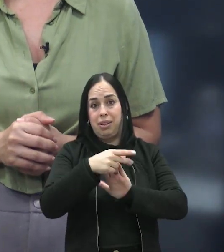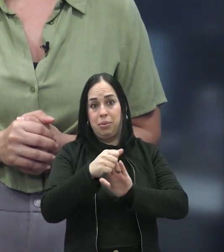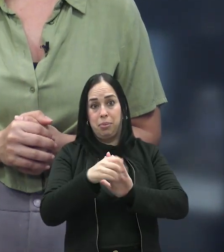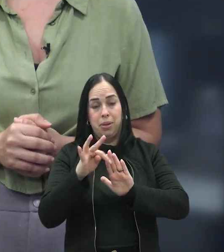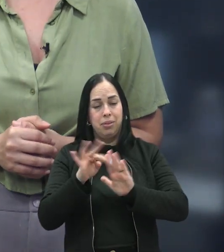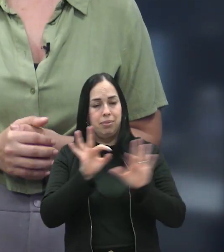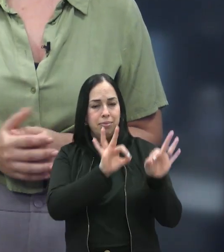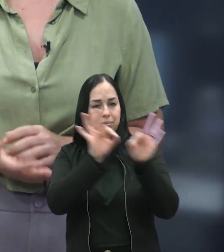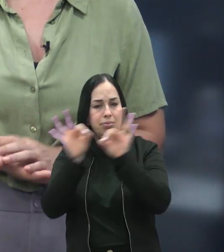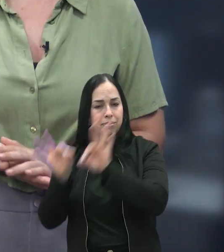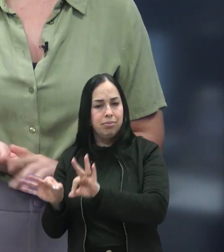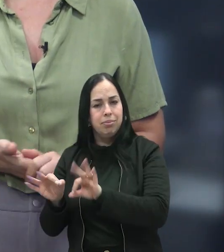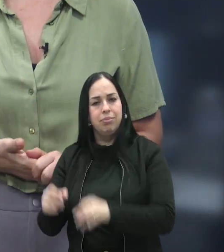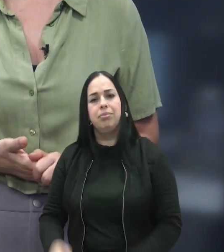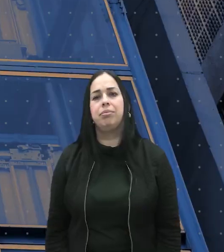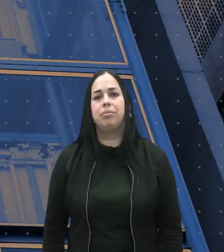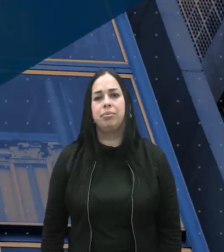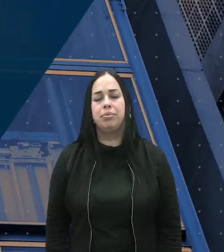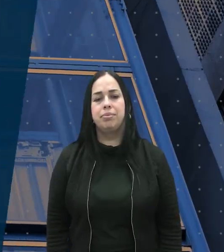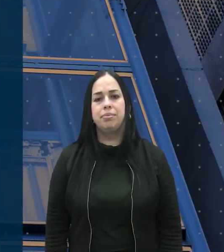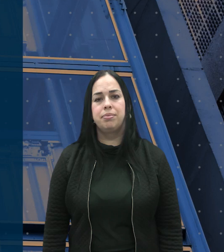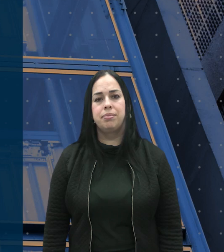Vamos dar uma olhadinha na agenda de serviço.